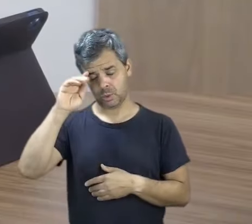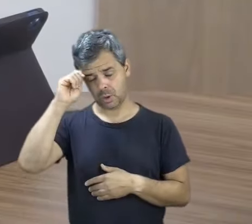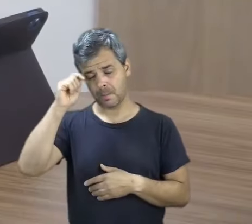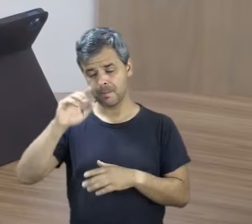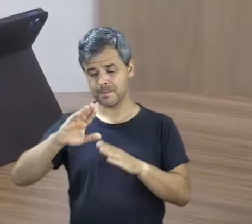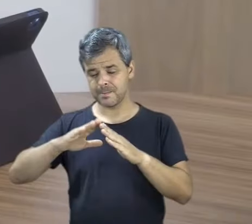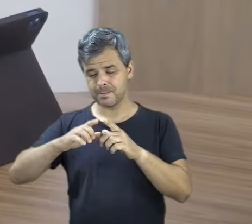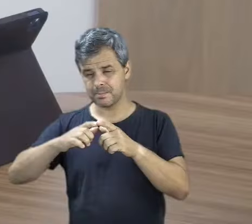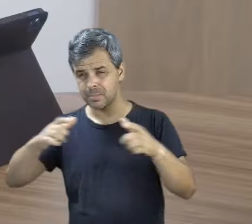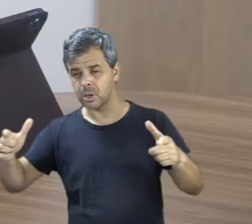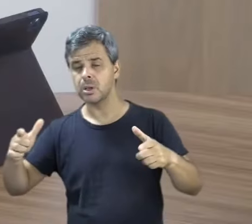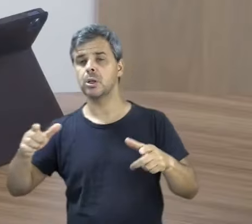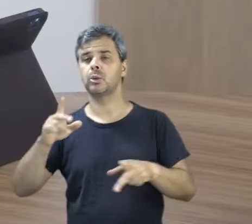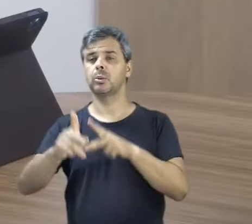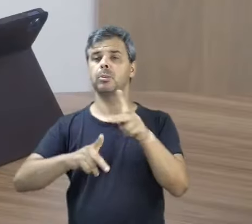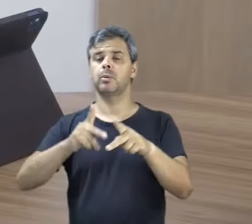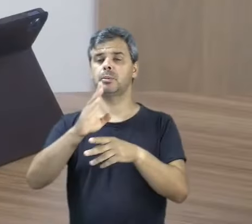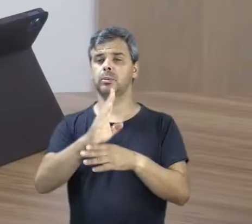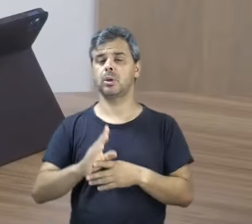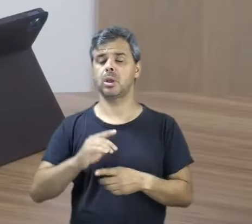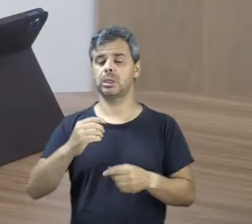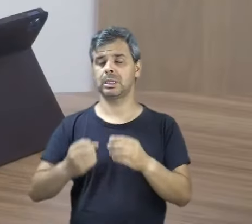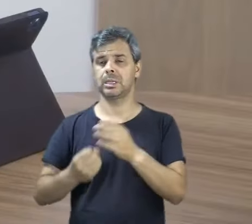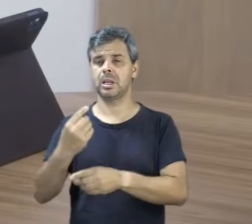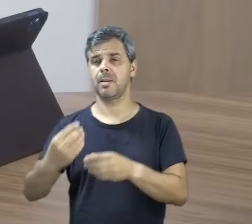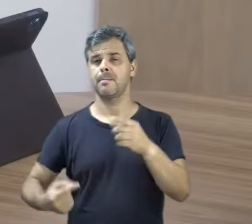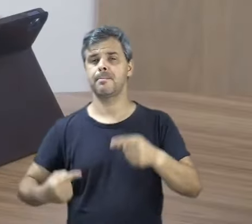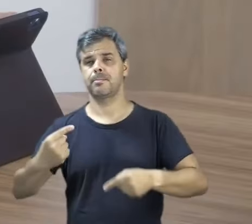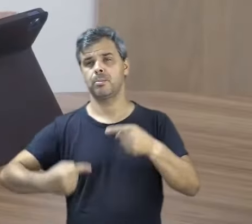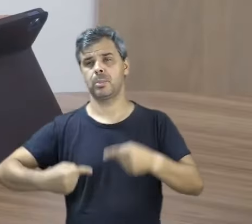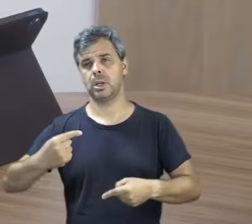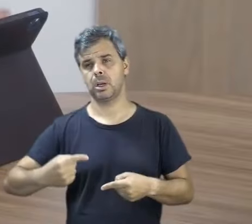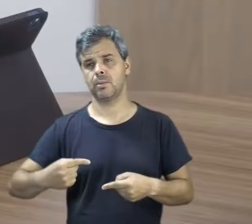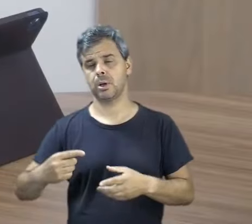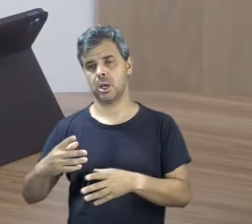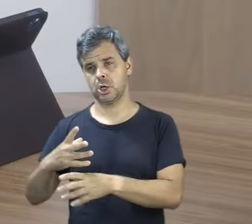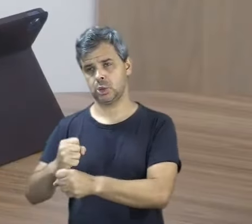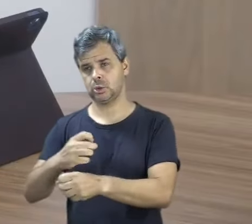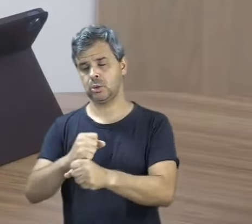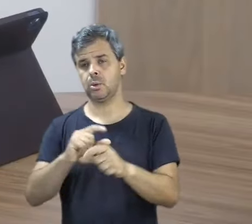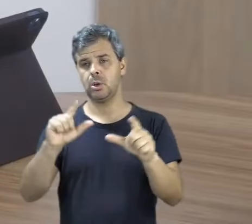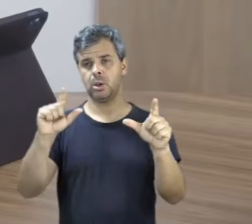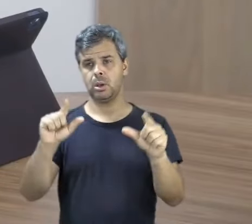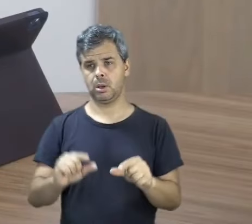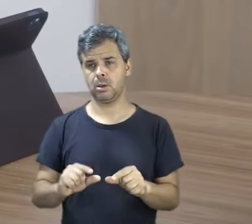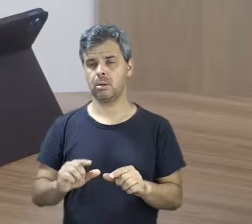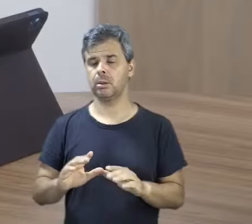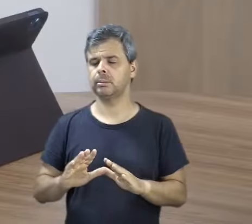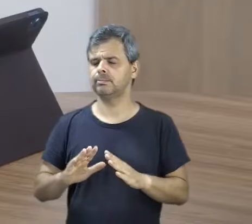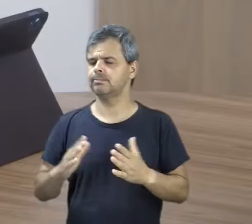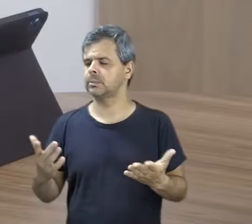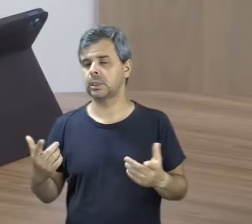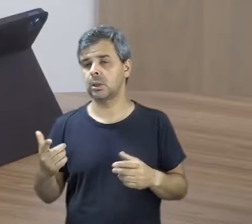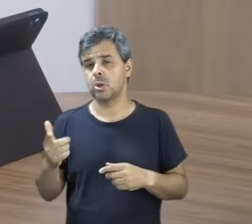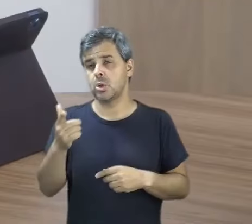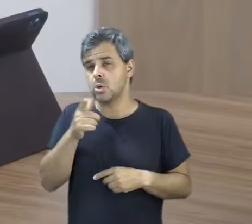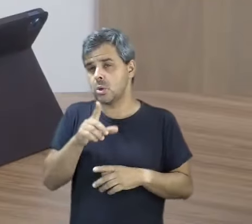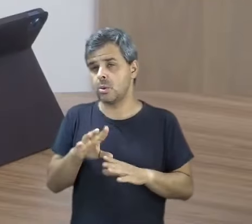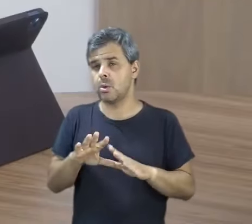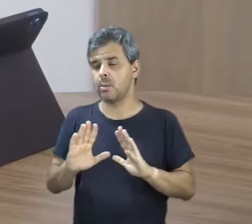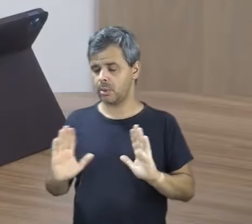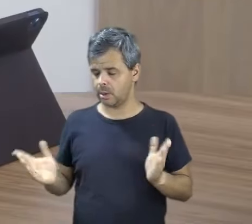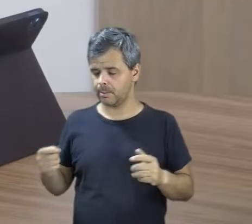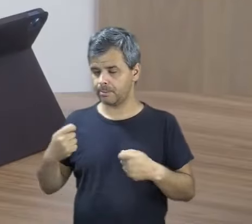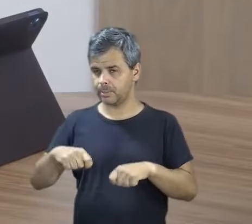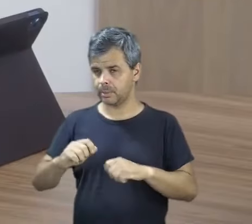então para a gente gerir política para o Brasil inteiro com um quantitativo ainda pequeno, então não dá. Né? A